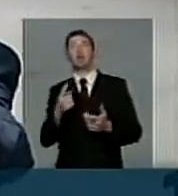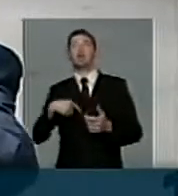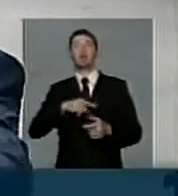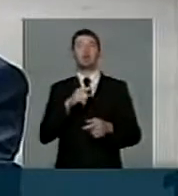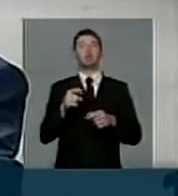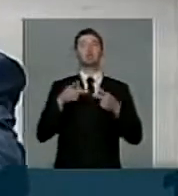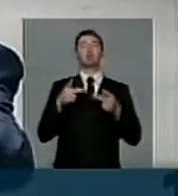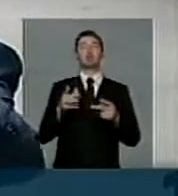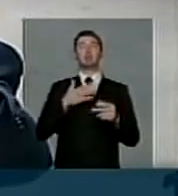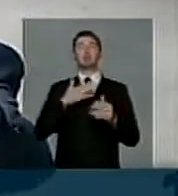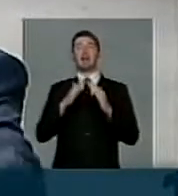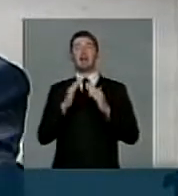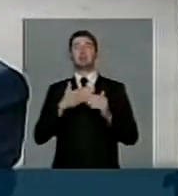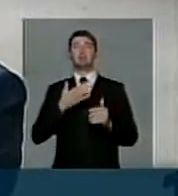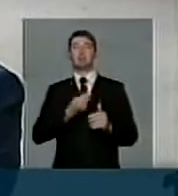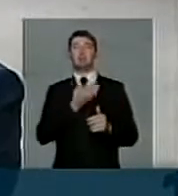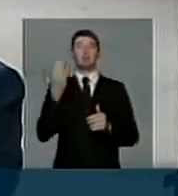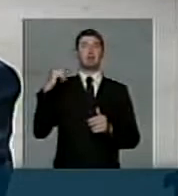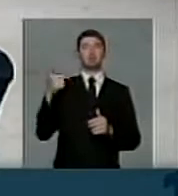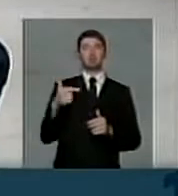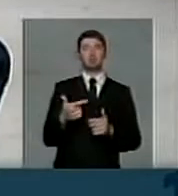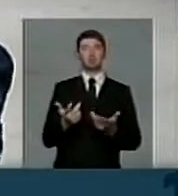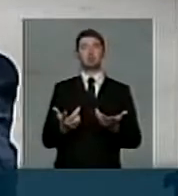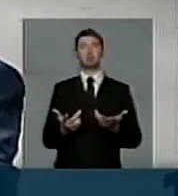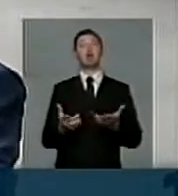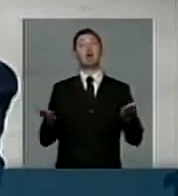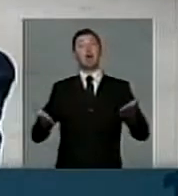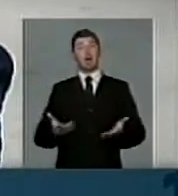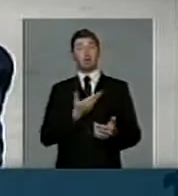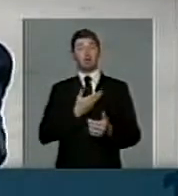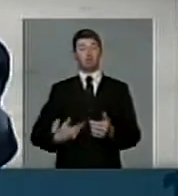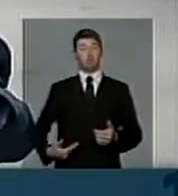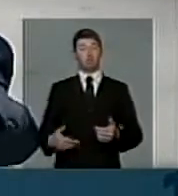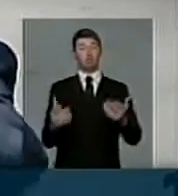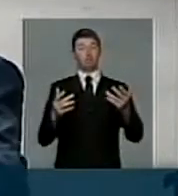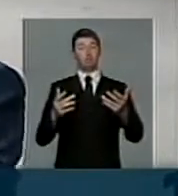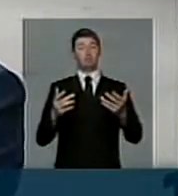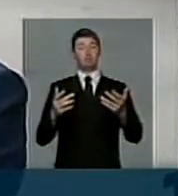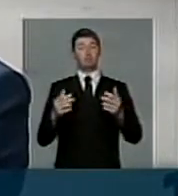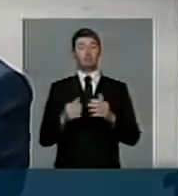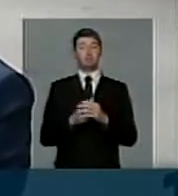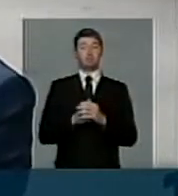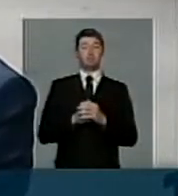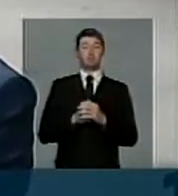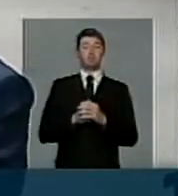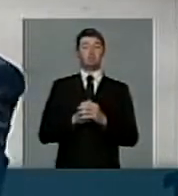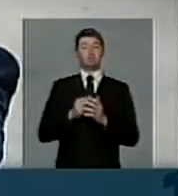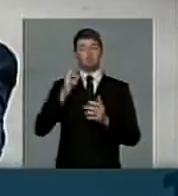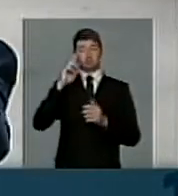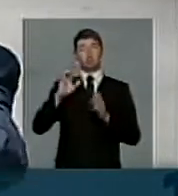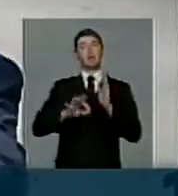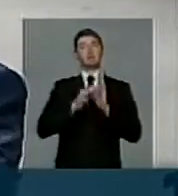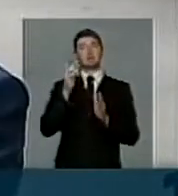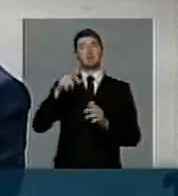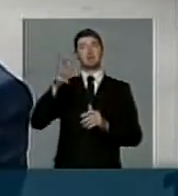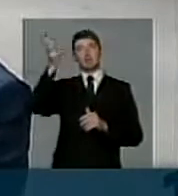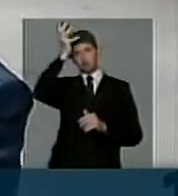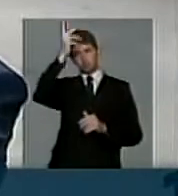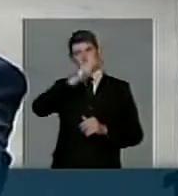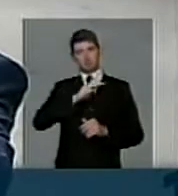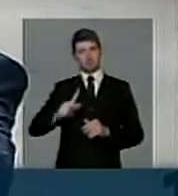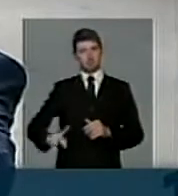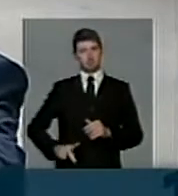8 anos que Vossa Excelência teve à frente de uma cidade, mostrando que é possível na cidade resolver muitos problemas,